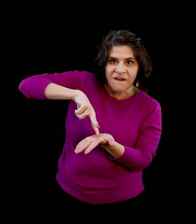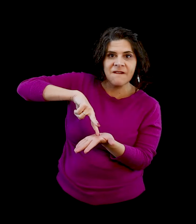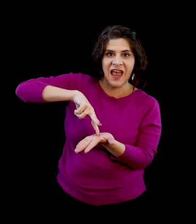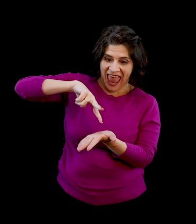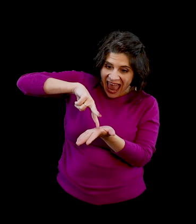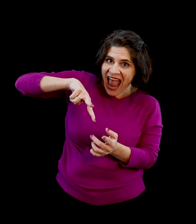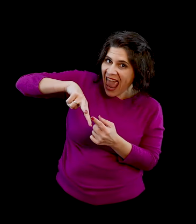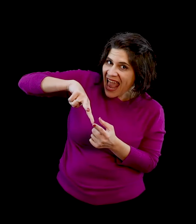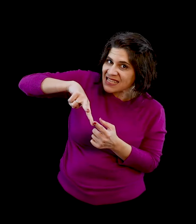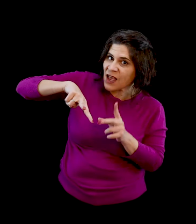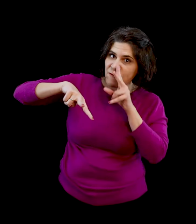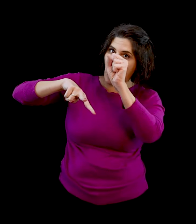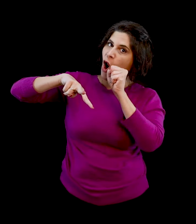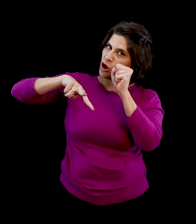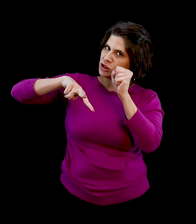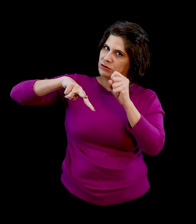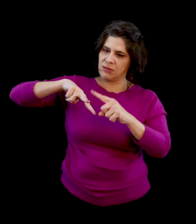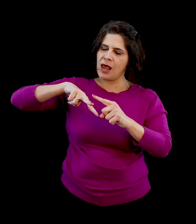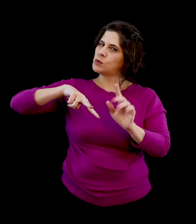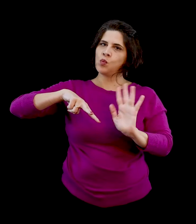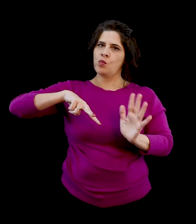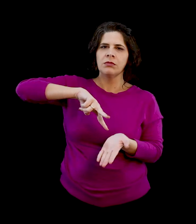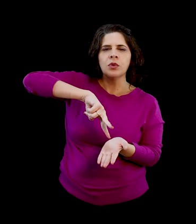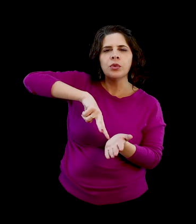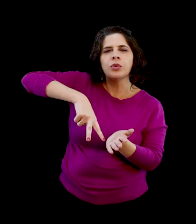na minha ponta que espeta.